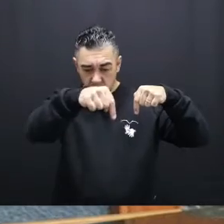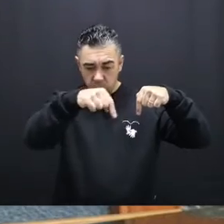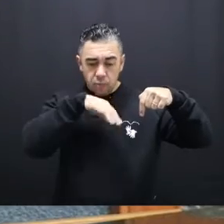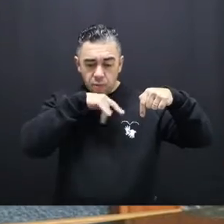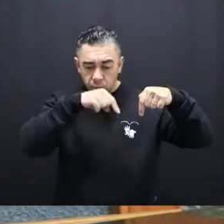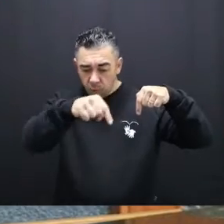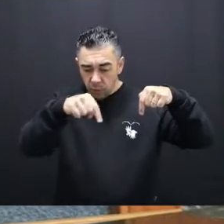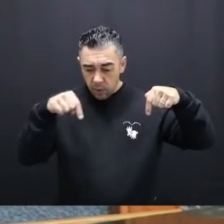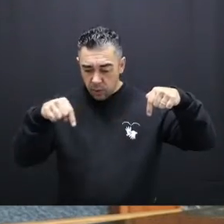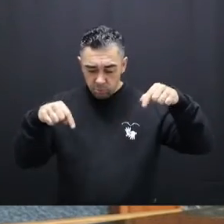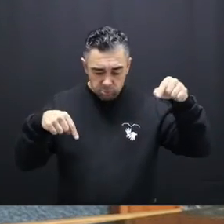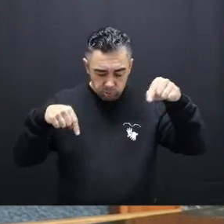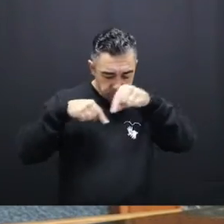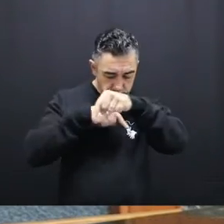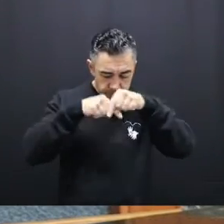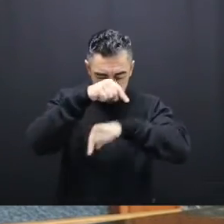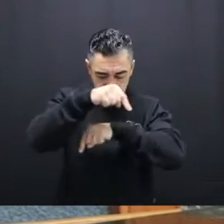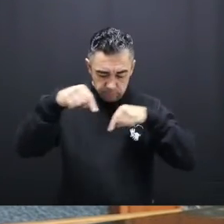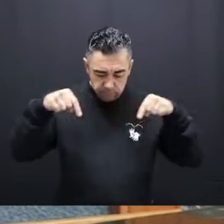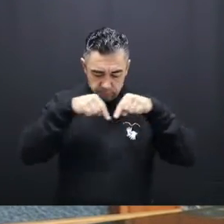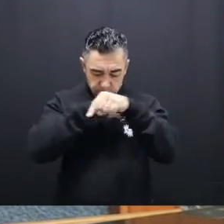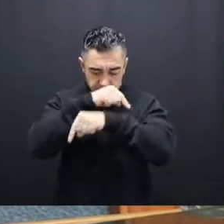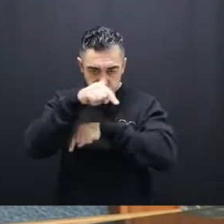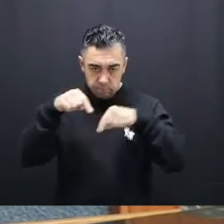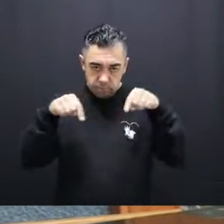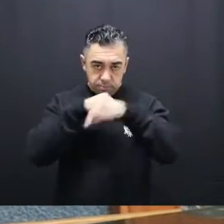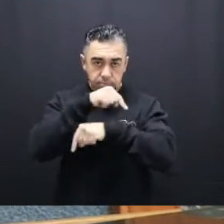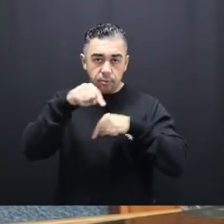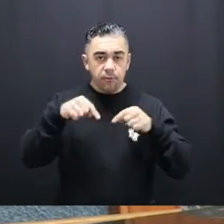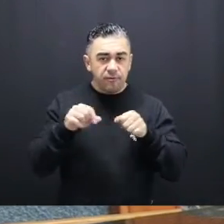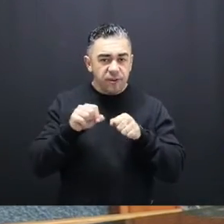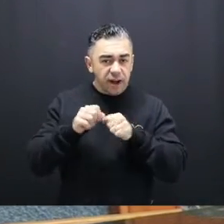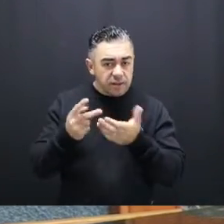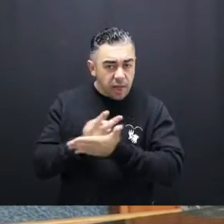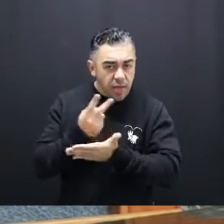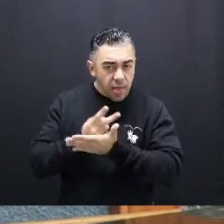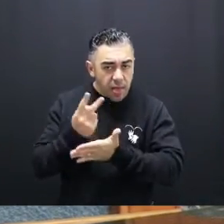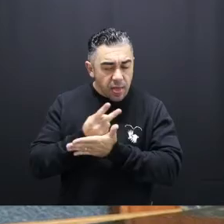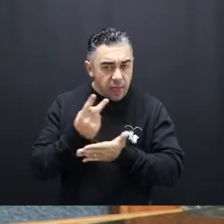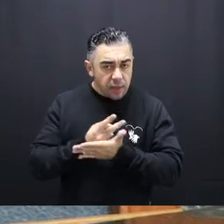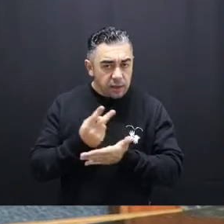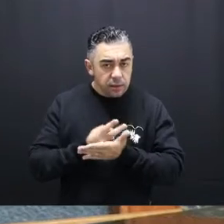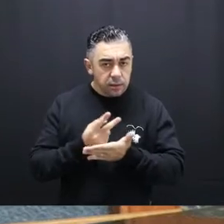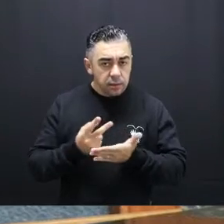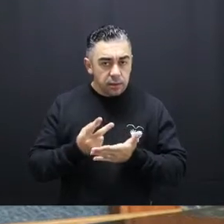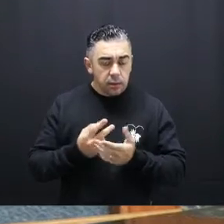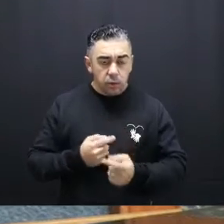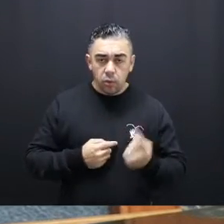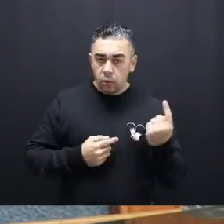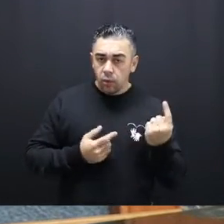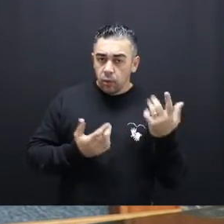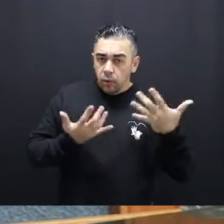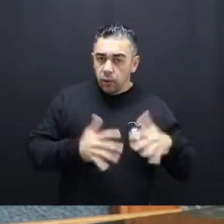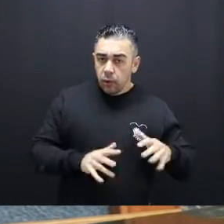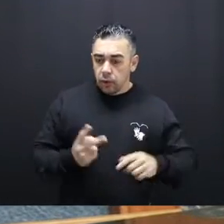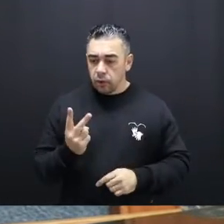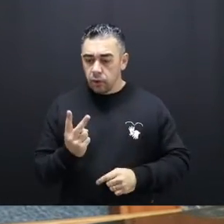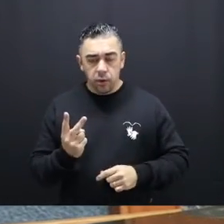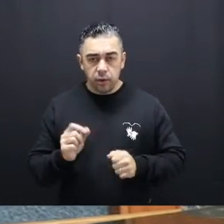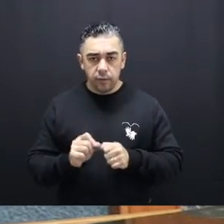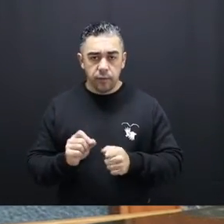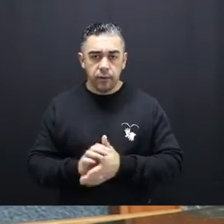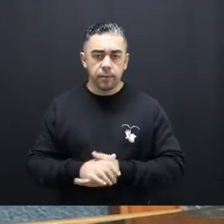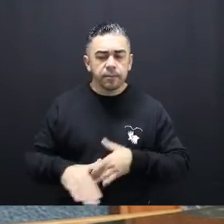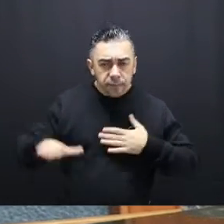e outra daí aí liga as pessoas mal intencionadas se tiver todo mundo quer dois não faz sacanagem Vereador me